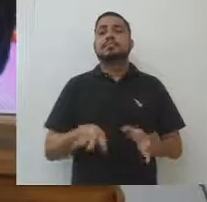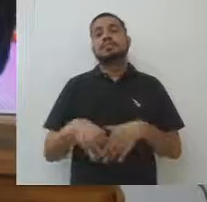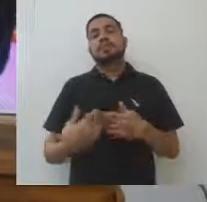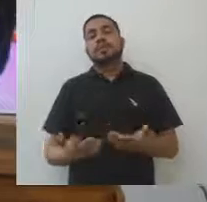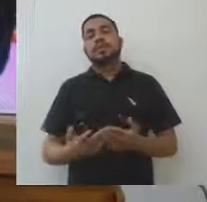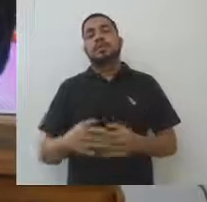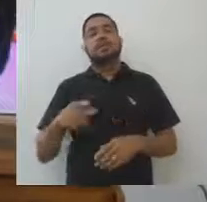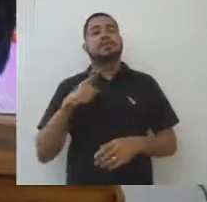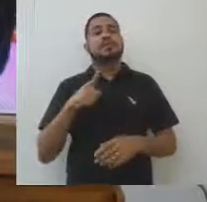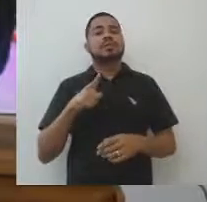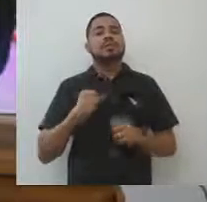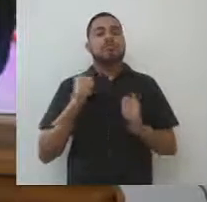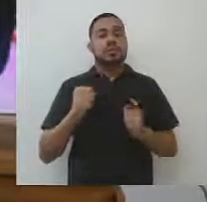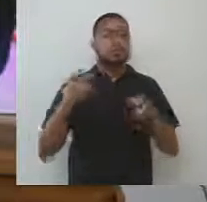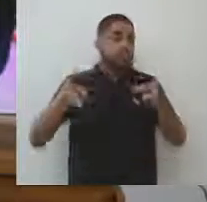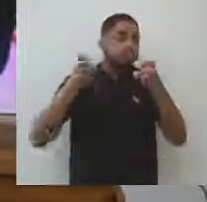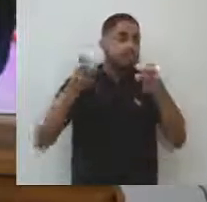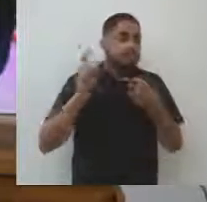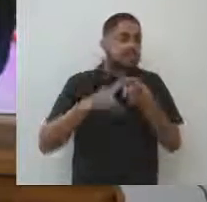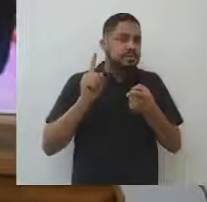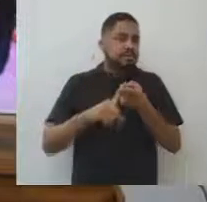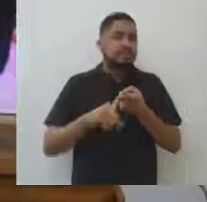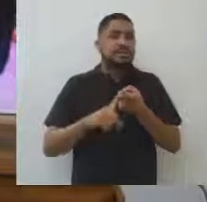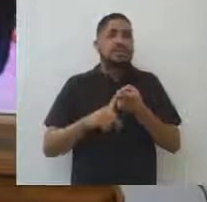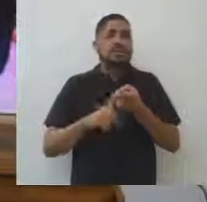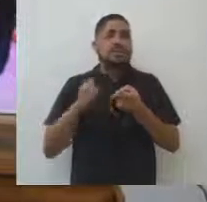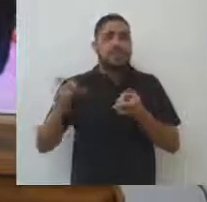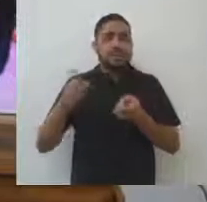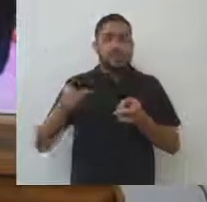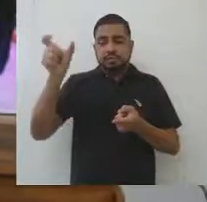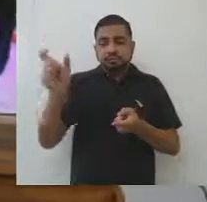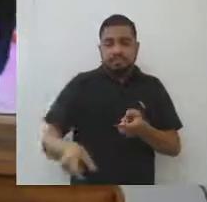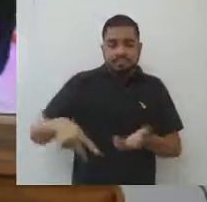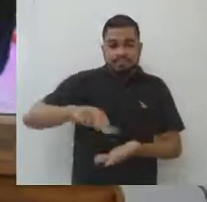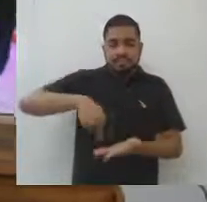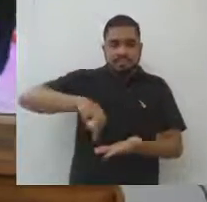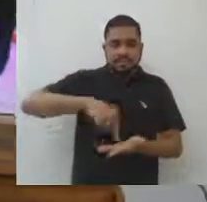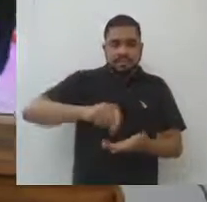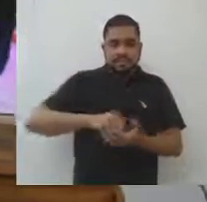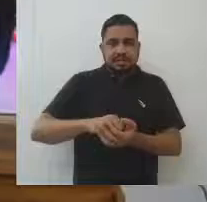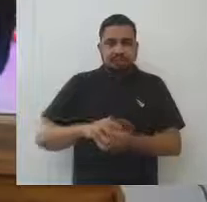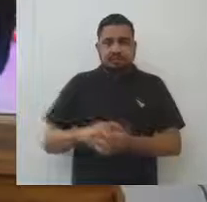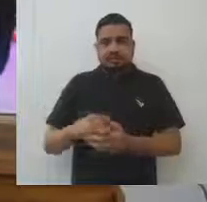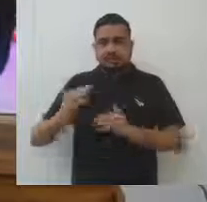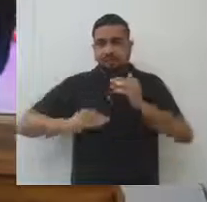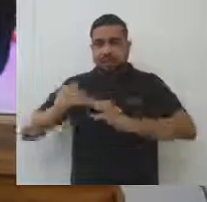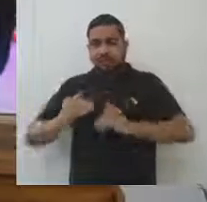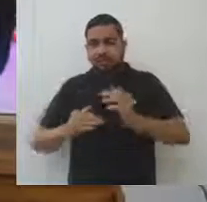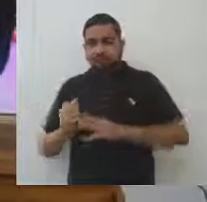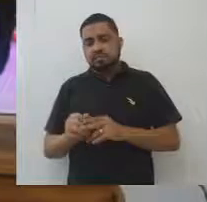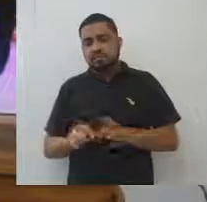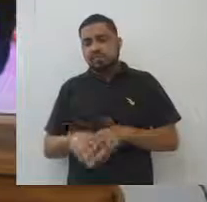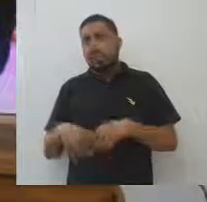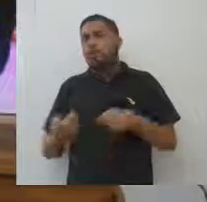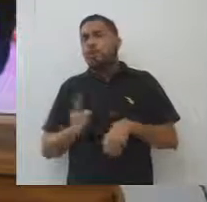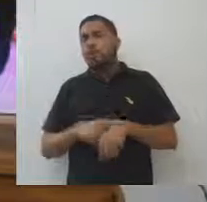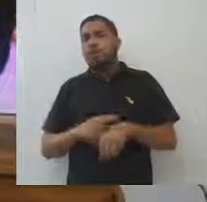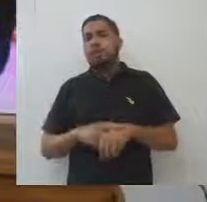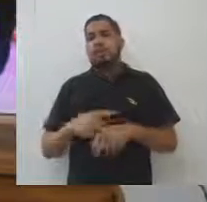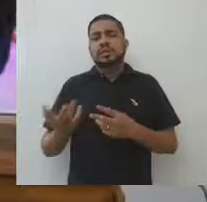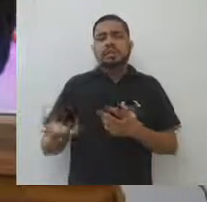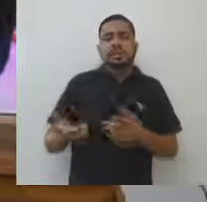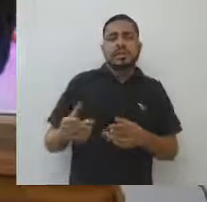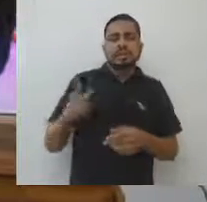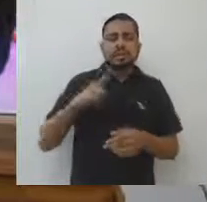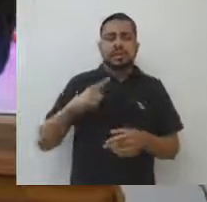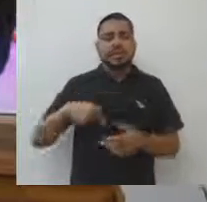Então, aí você pode observar também justamente esses bailarinos, que ora eles atuam, horas